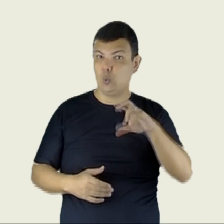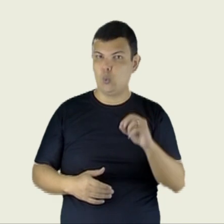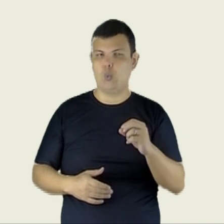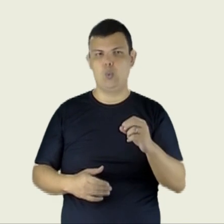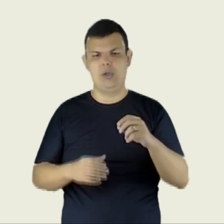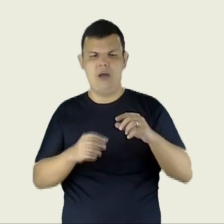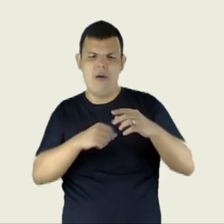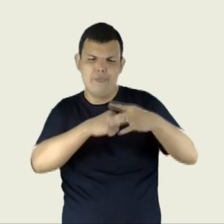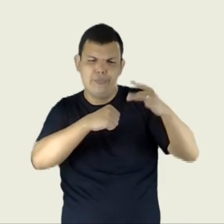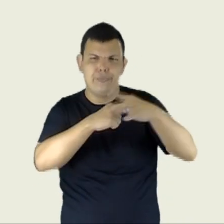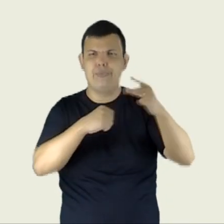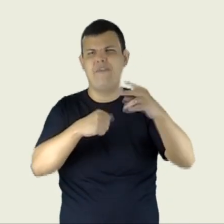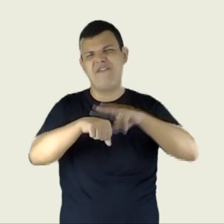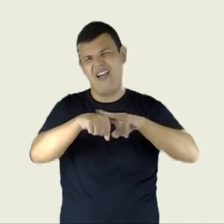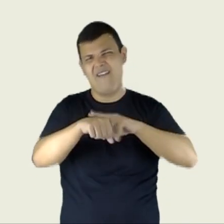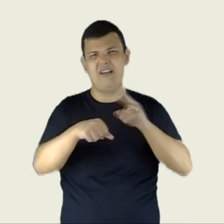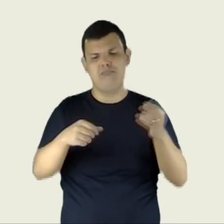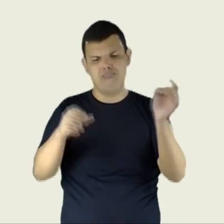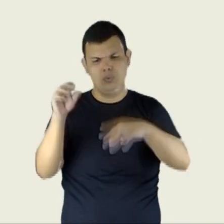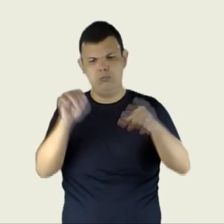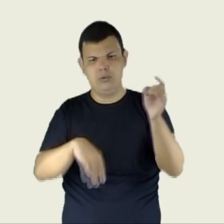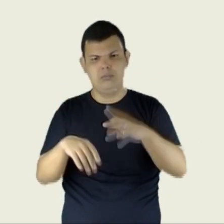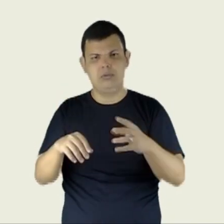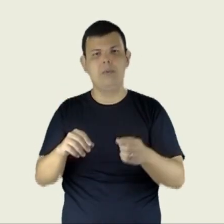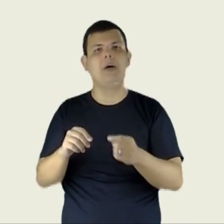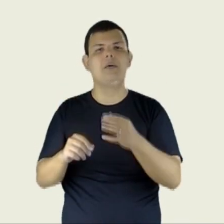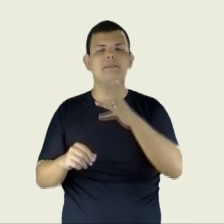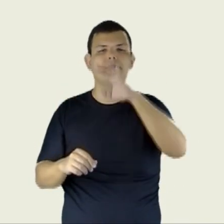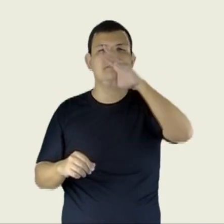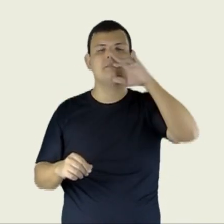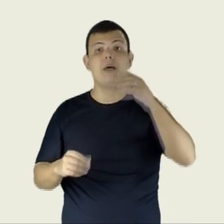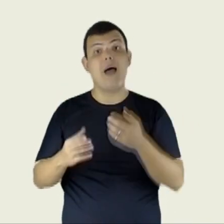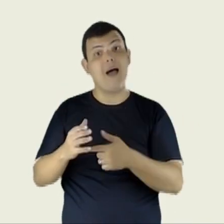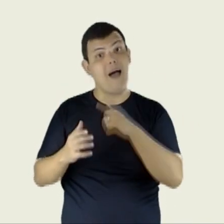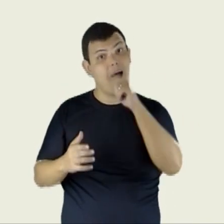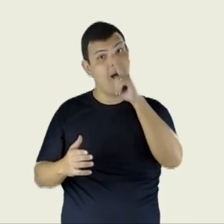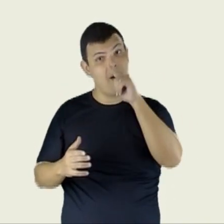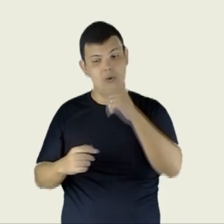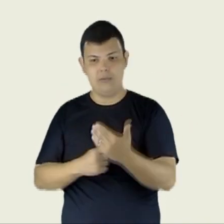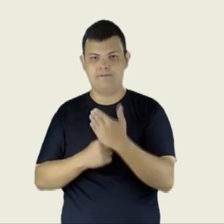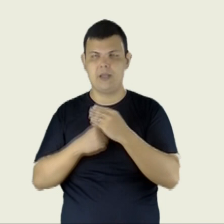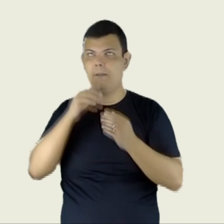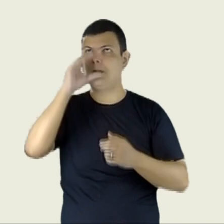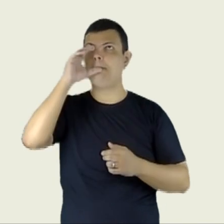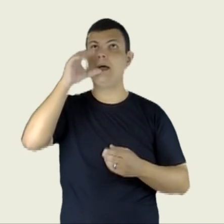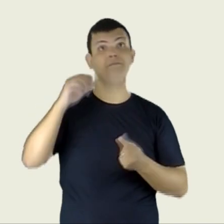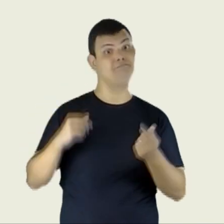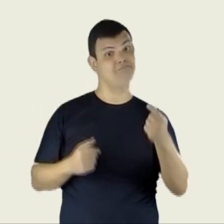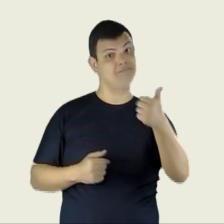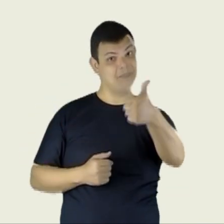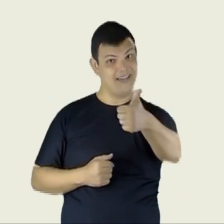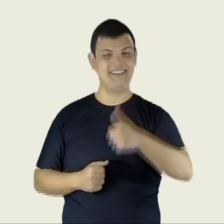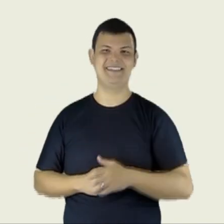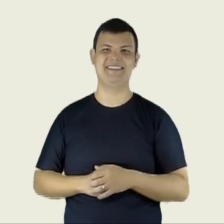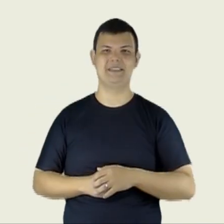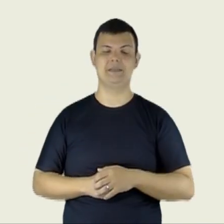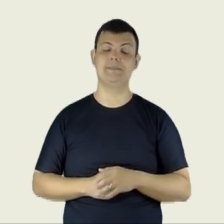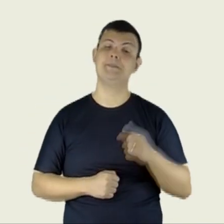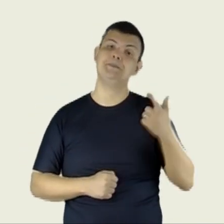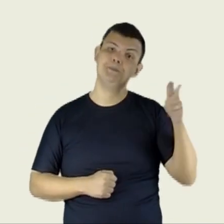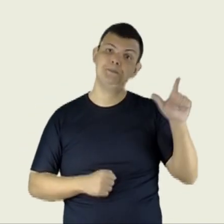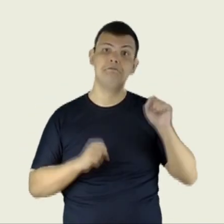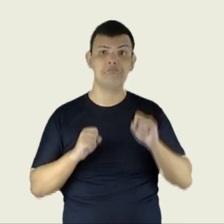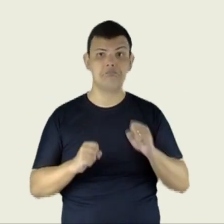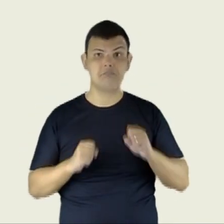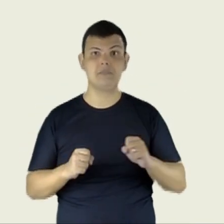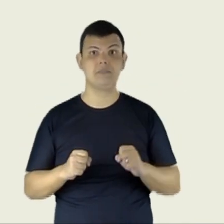de alecrim, paus de canela, para aromatizar a sua água e assim dar um sabor melhor a ela. Outra dica é investir em frutas que